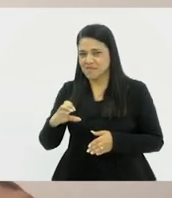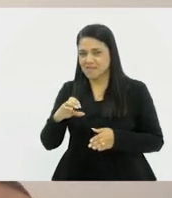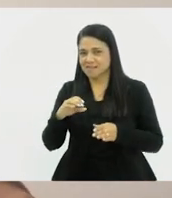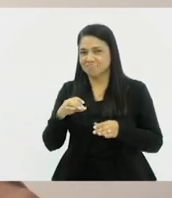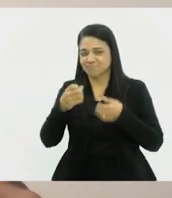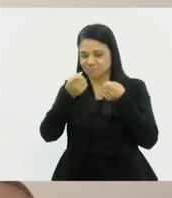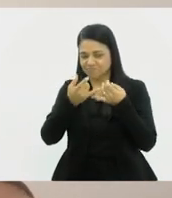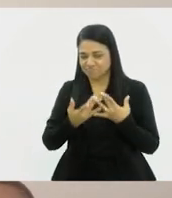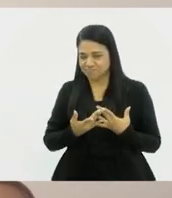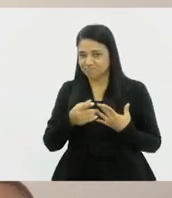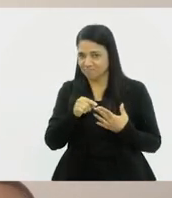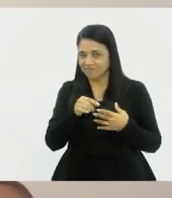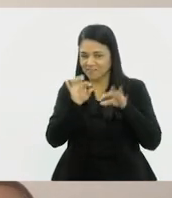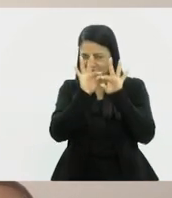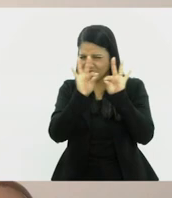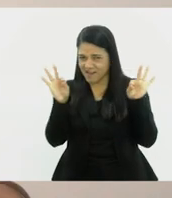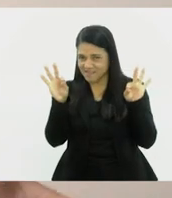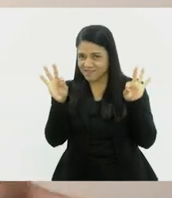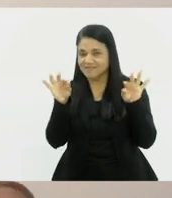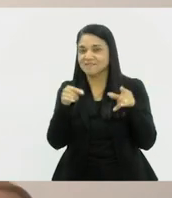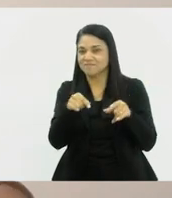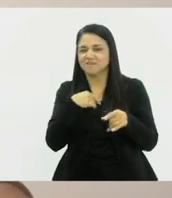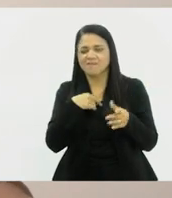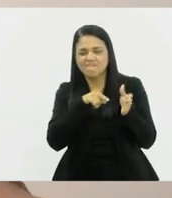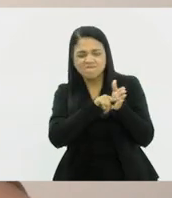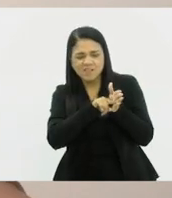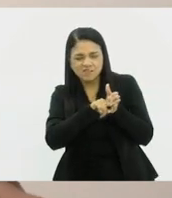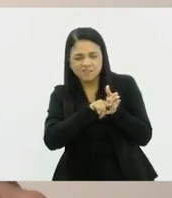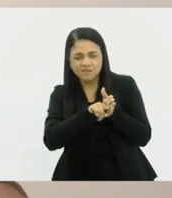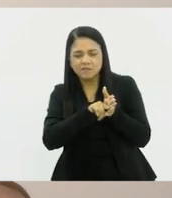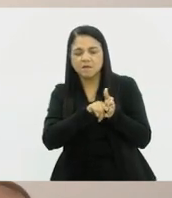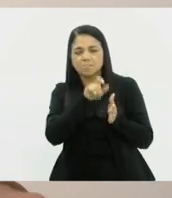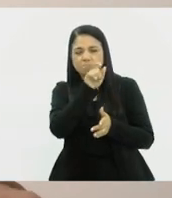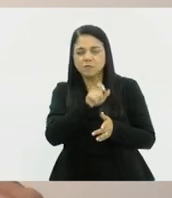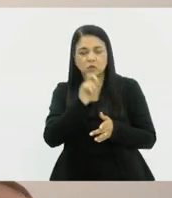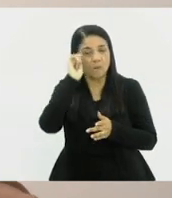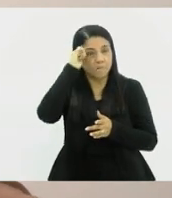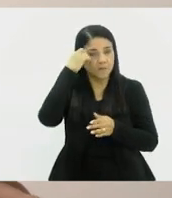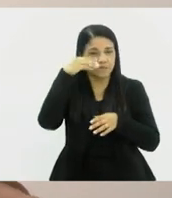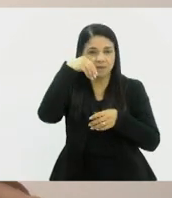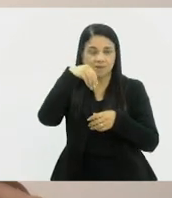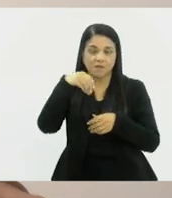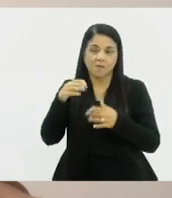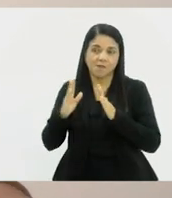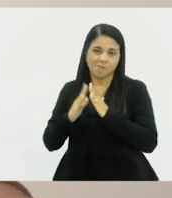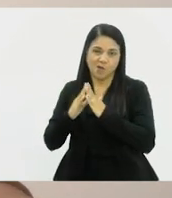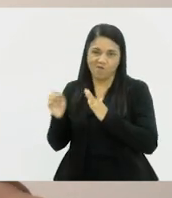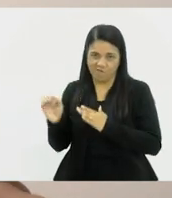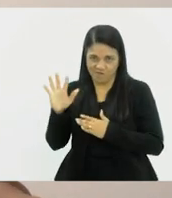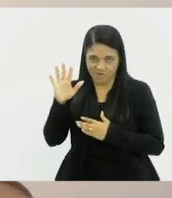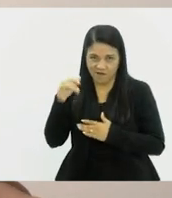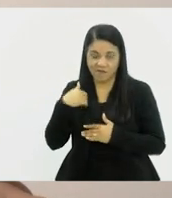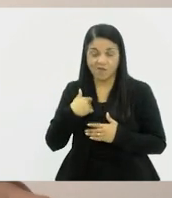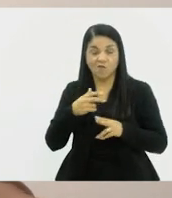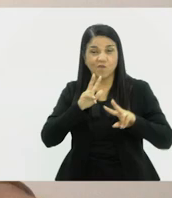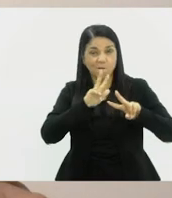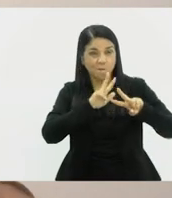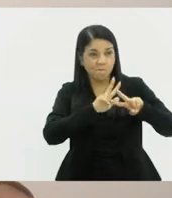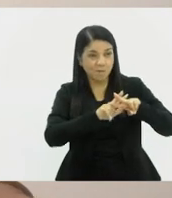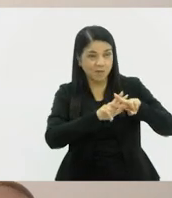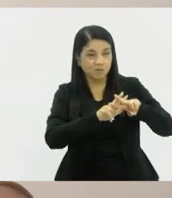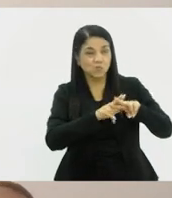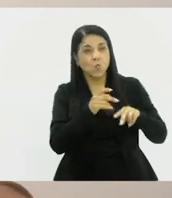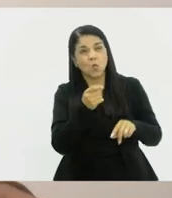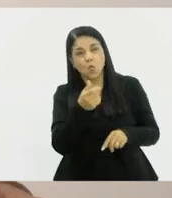de investigar pessoas pretas na favela né então eu fiquei preso quase 9